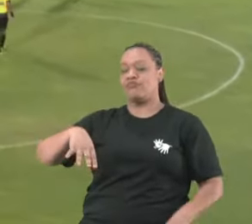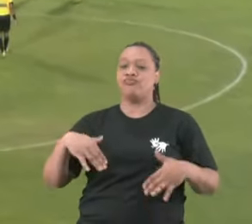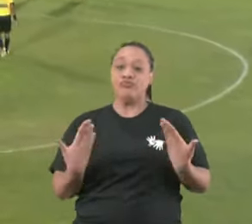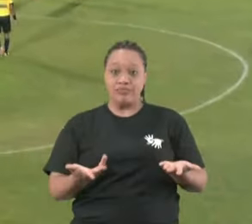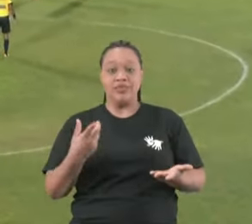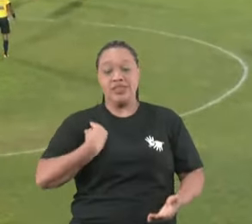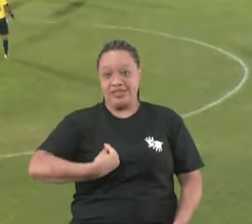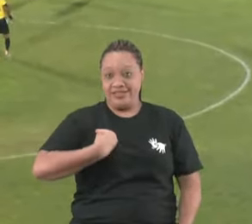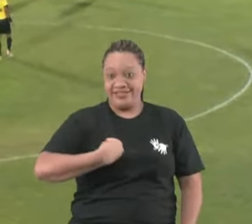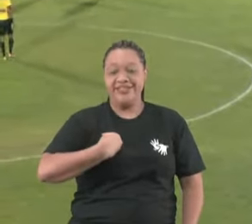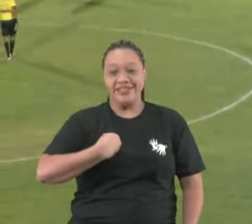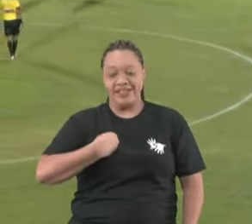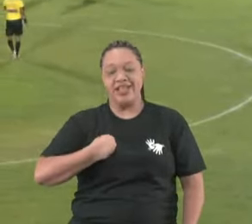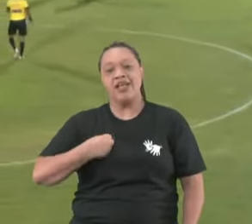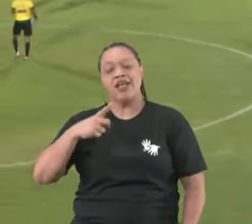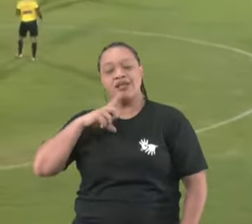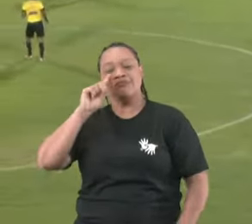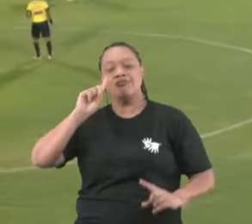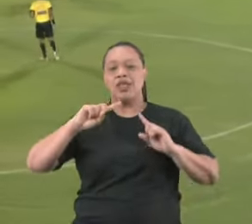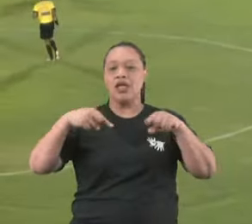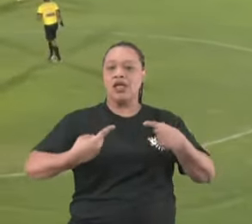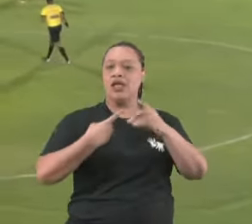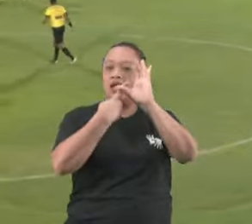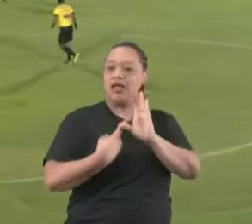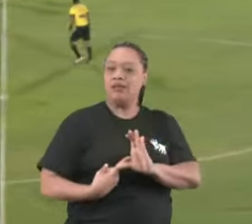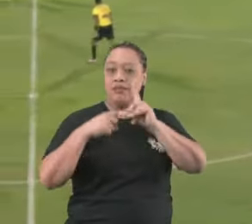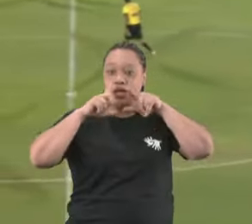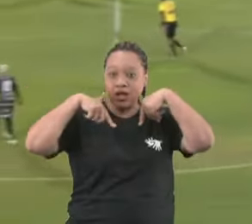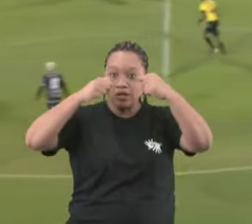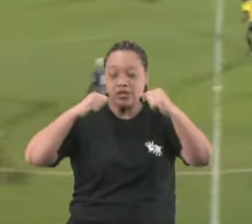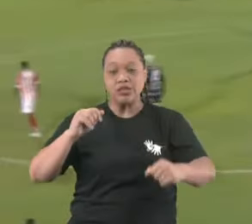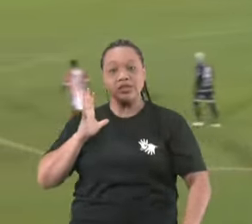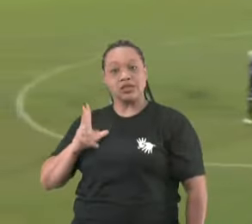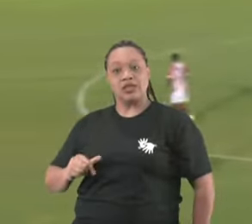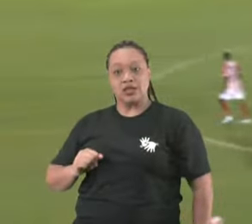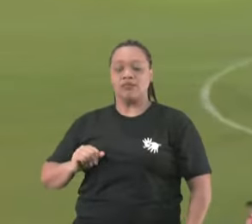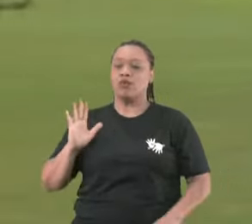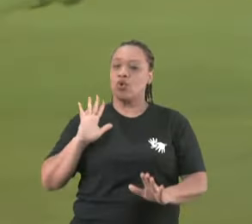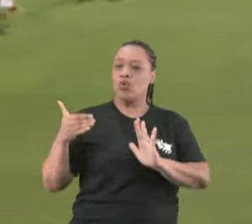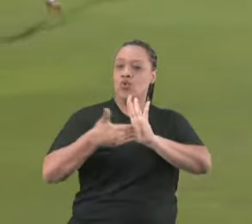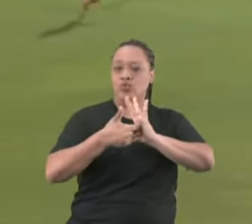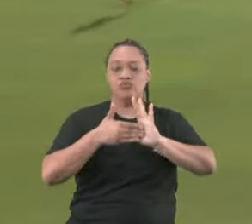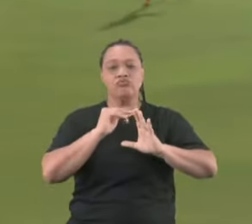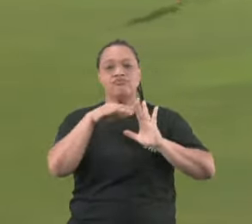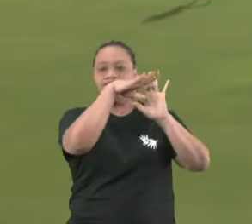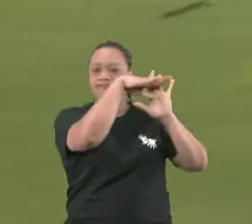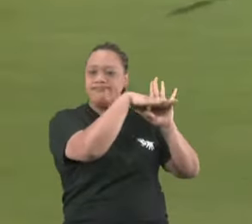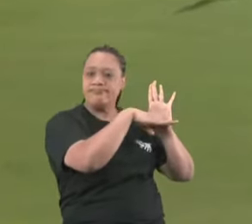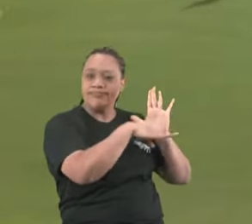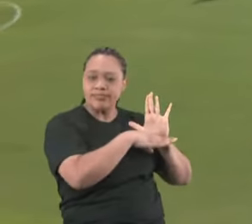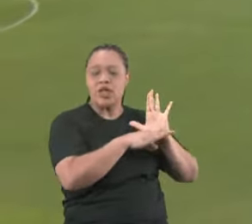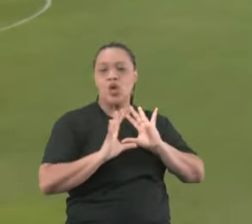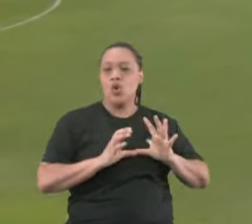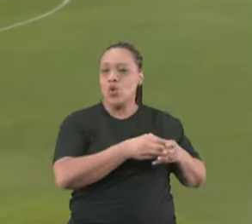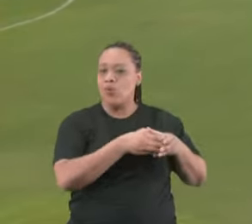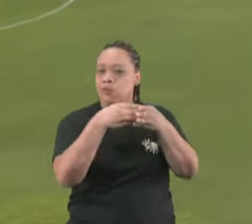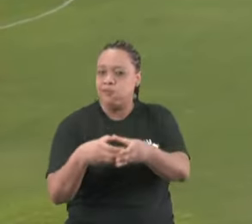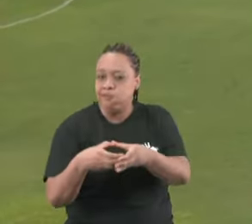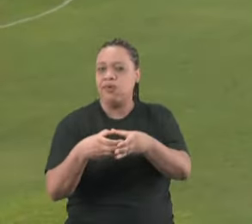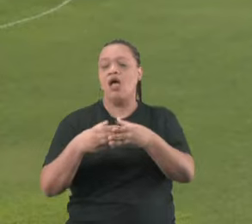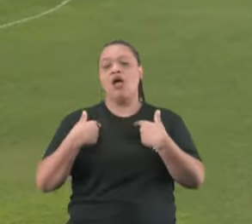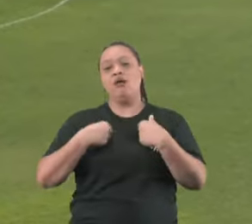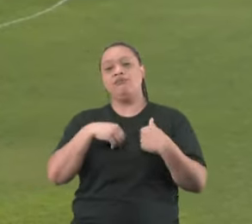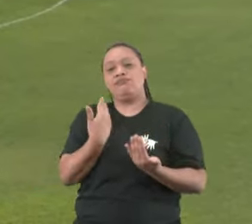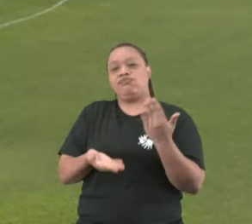estádio Rei Pelé, no campeonato alagoano como um todo. CRB que na última rodada da fase de classificação foi com equipe alternativa, se viu derrotado pelo